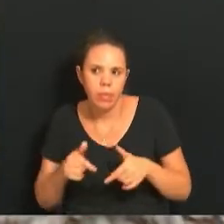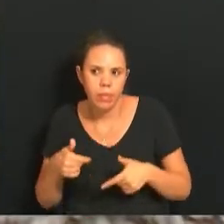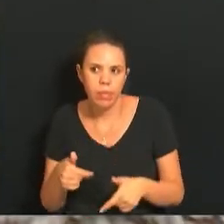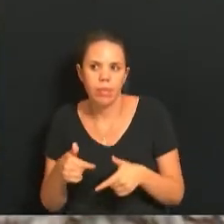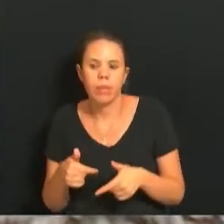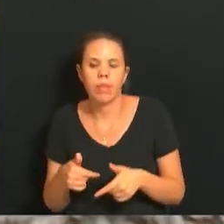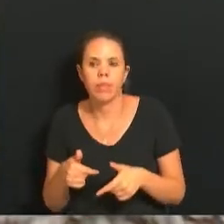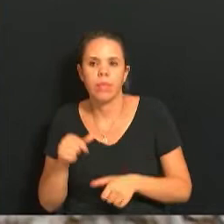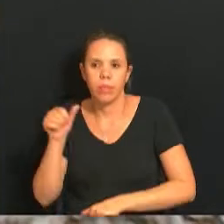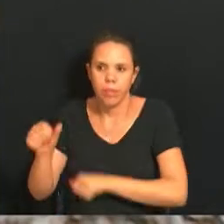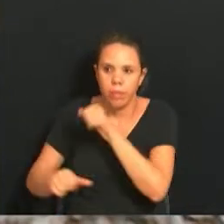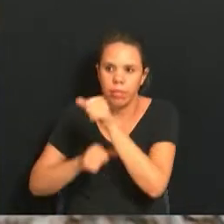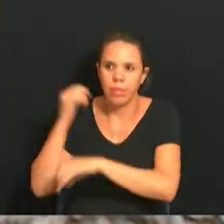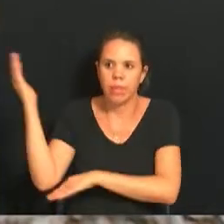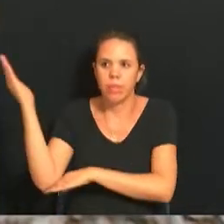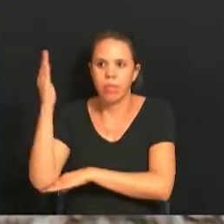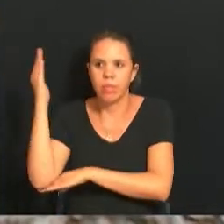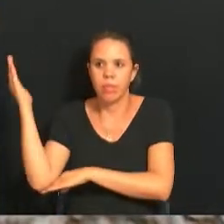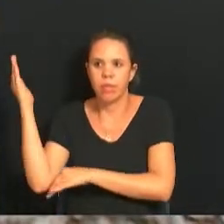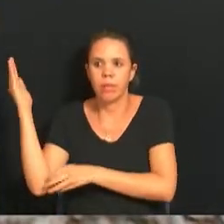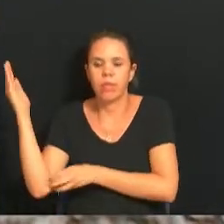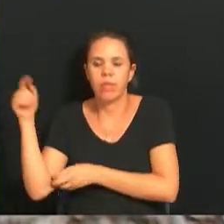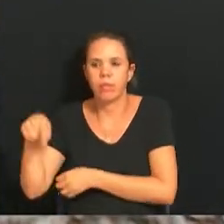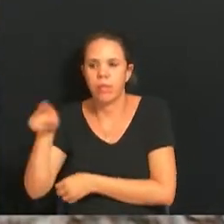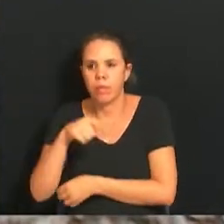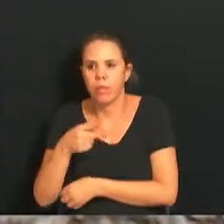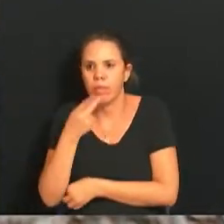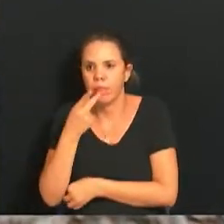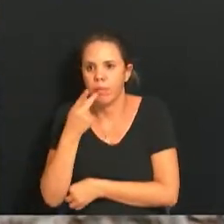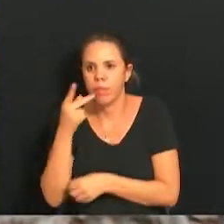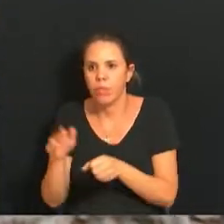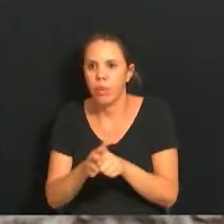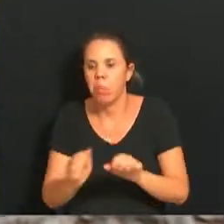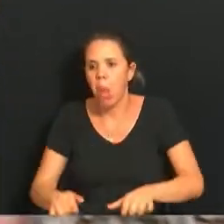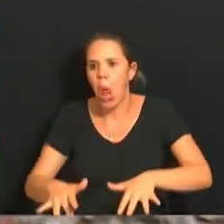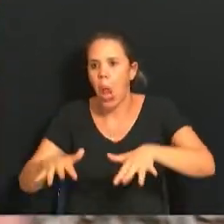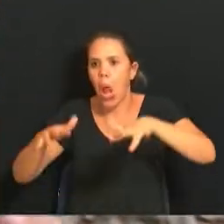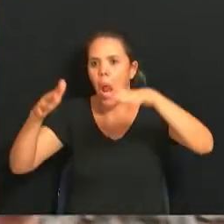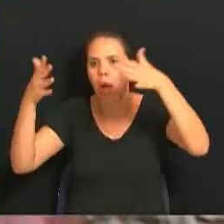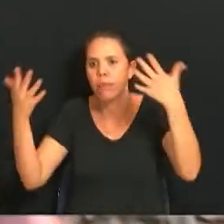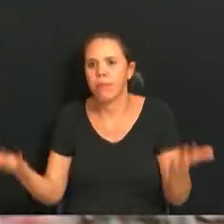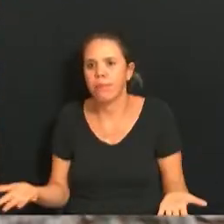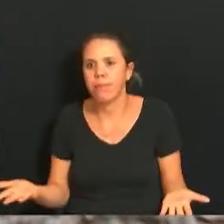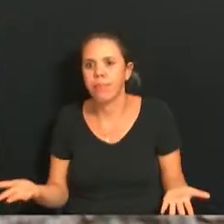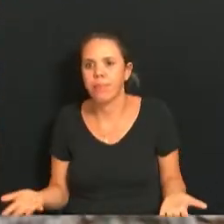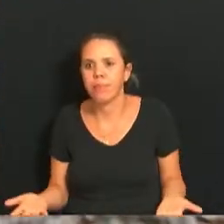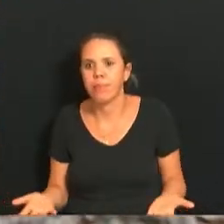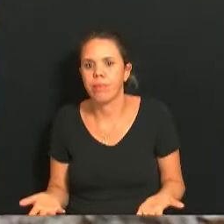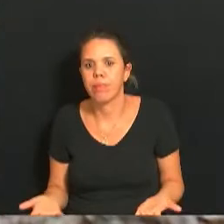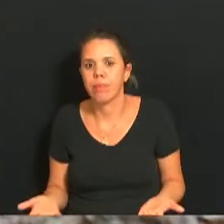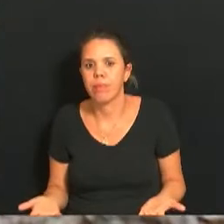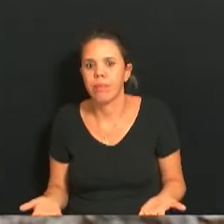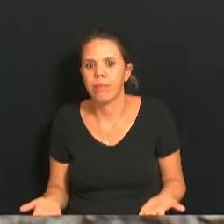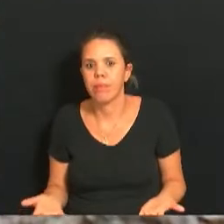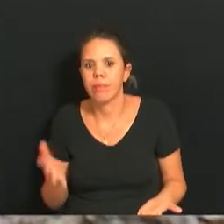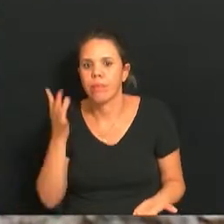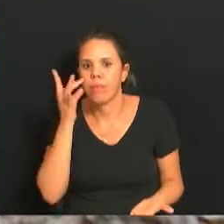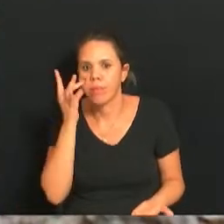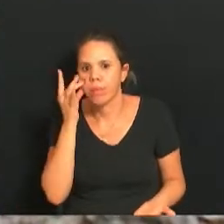das mudanças climáticas, e você citou enchentes, mas esses eventos extremos que nós estamos